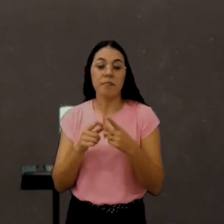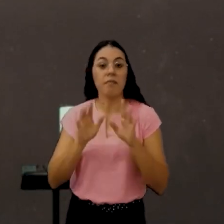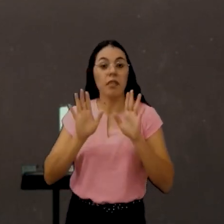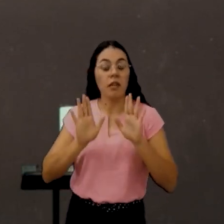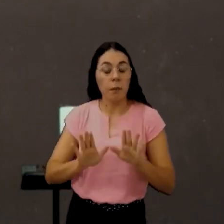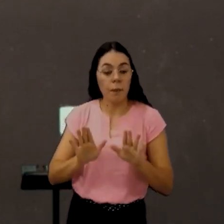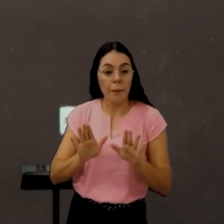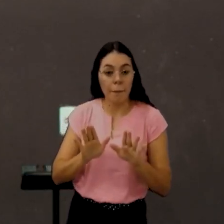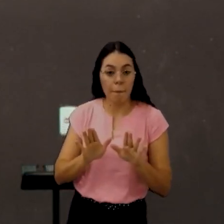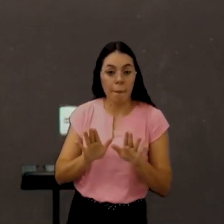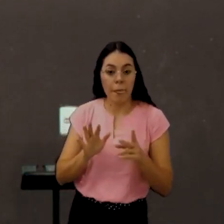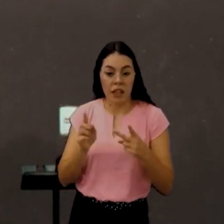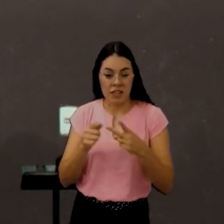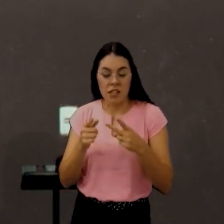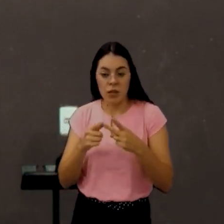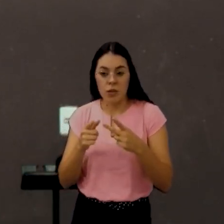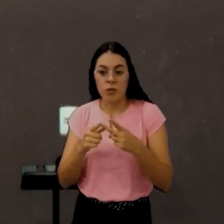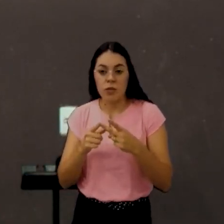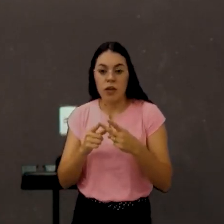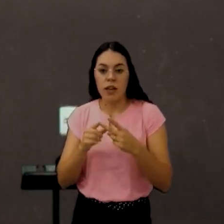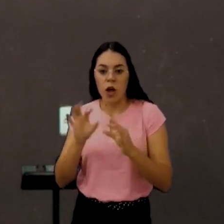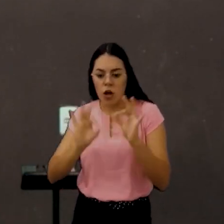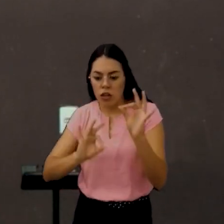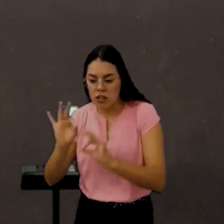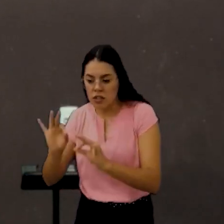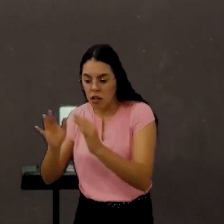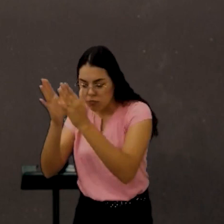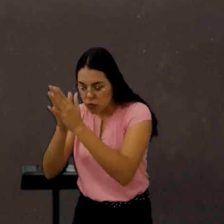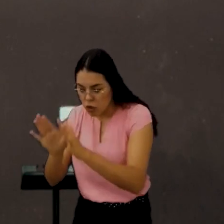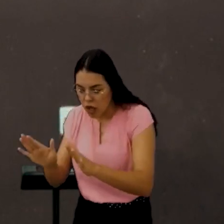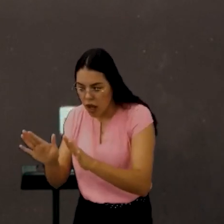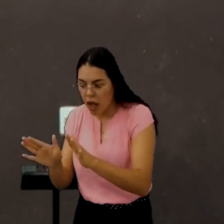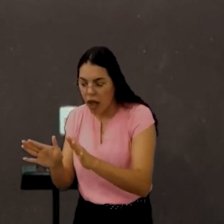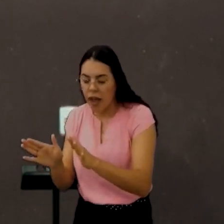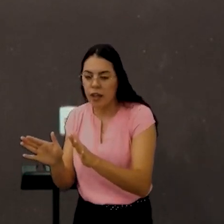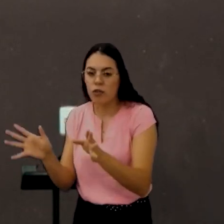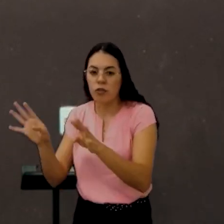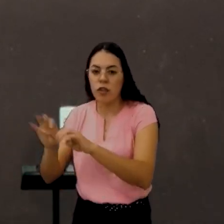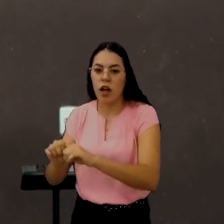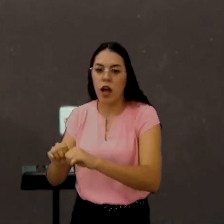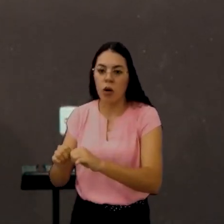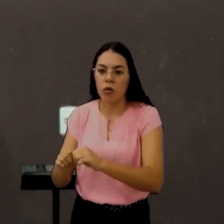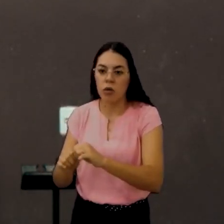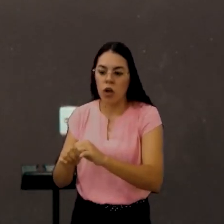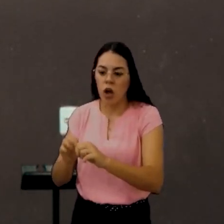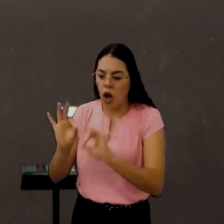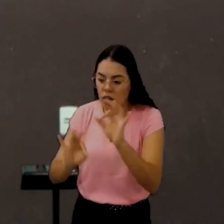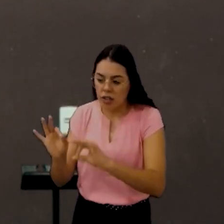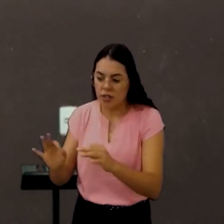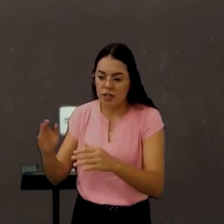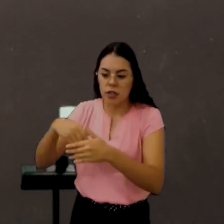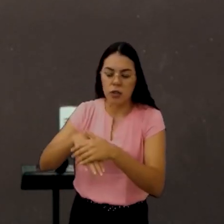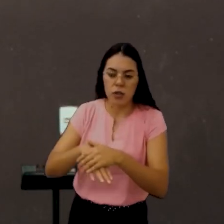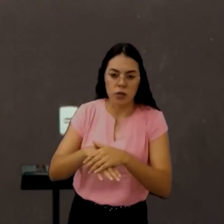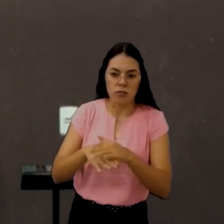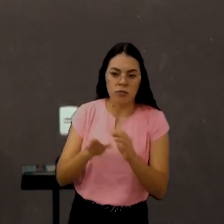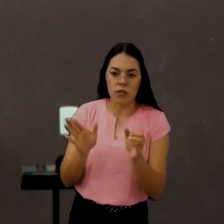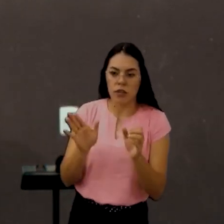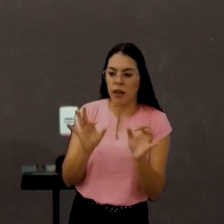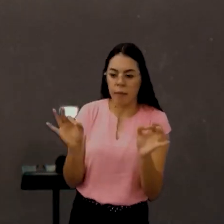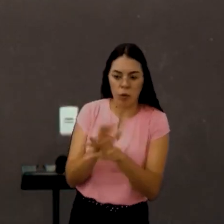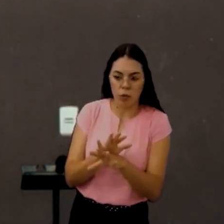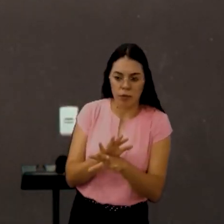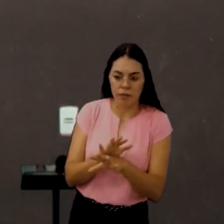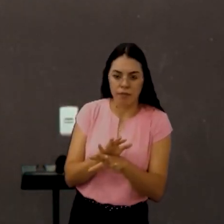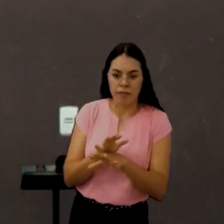Então, o tabernáculo, ele era montado para adoração, depois ele era desmontado para continuar a peregrinação.